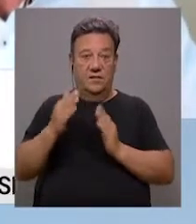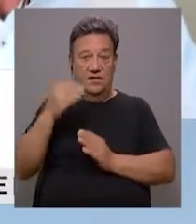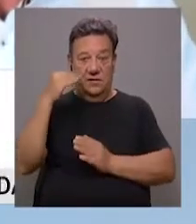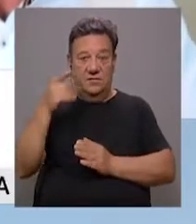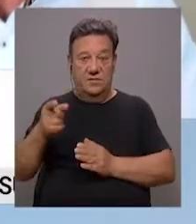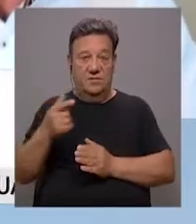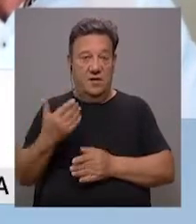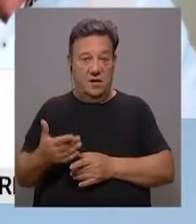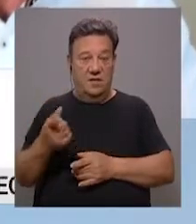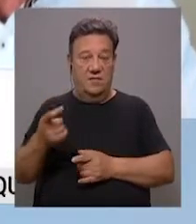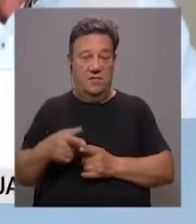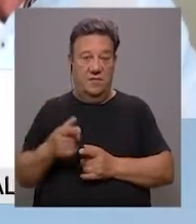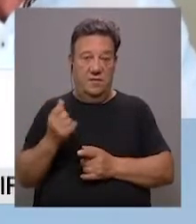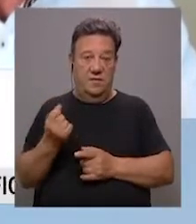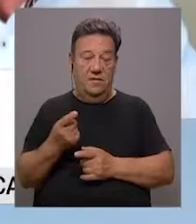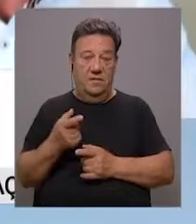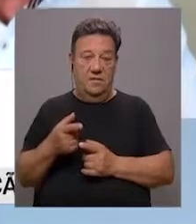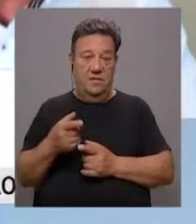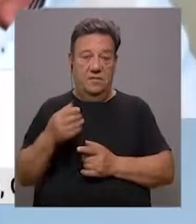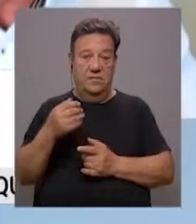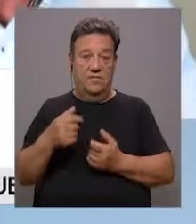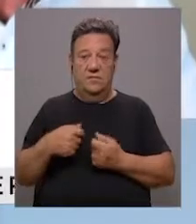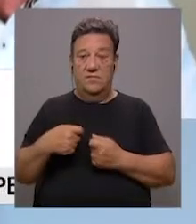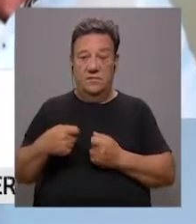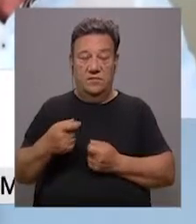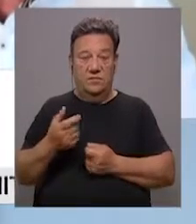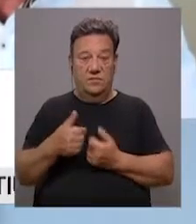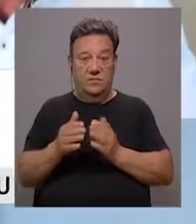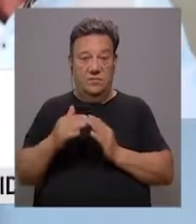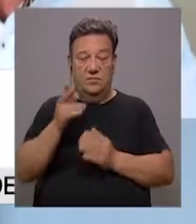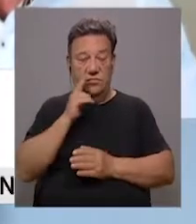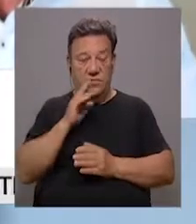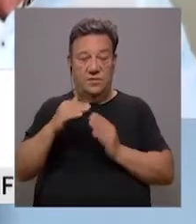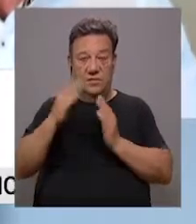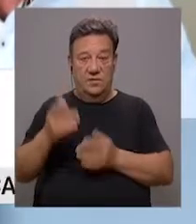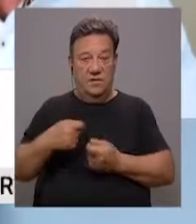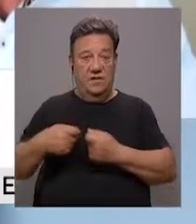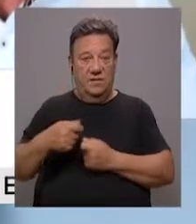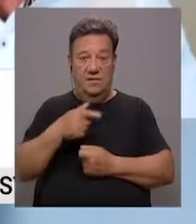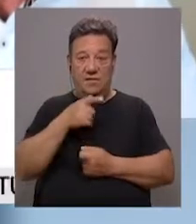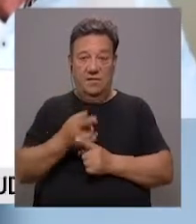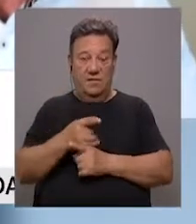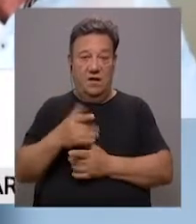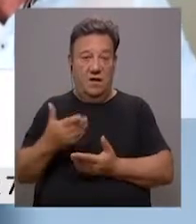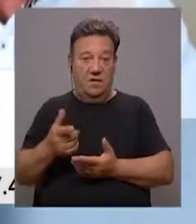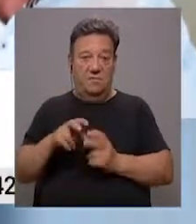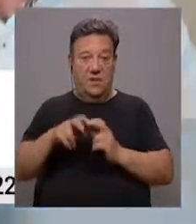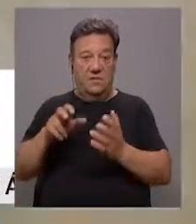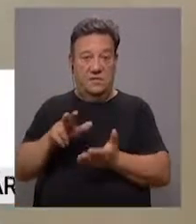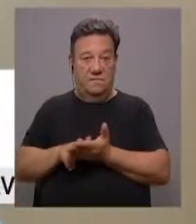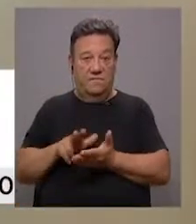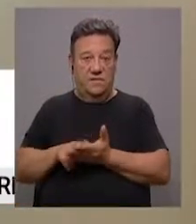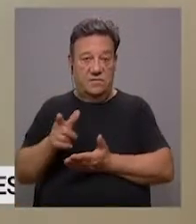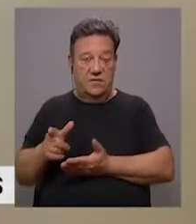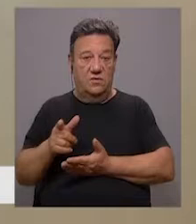estão neste momento, em grande maioria, os estabelecimentos comerciais, peço desculpa, estão neste momento em certificação